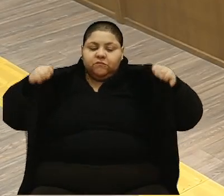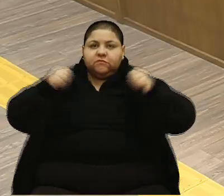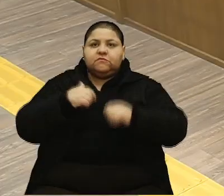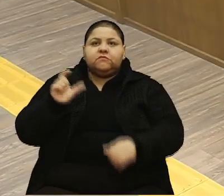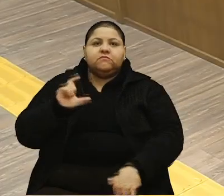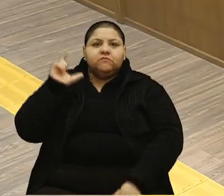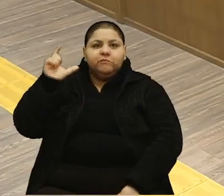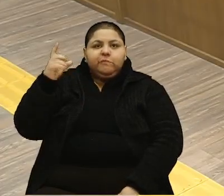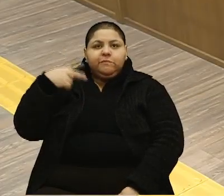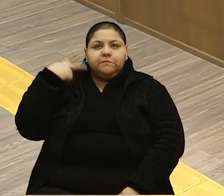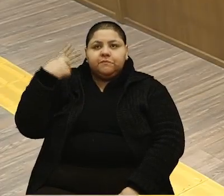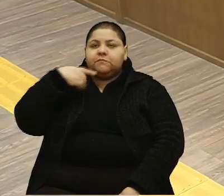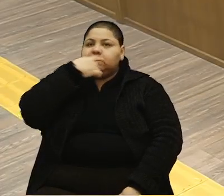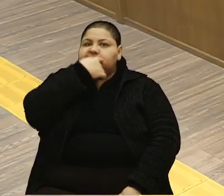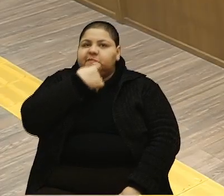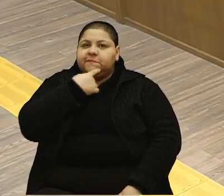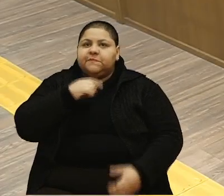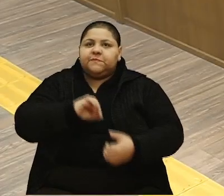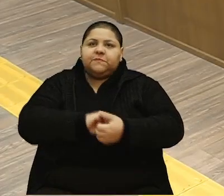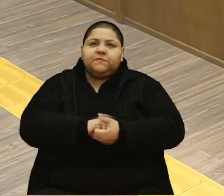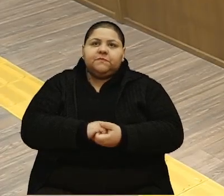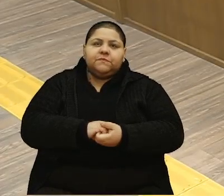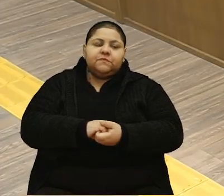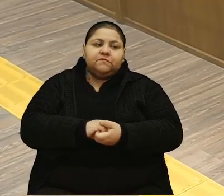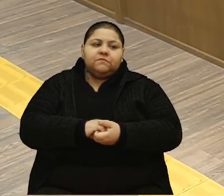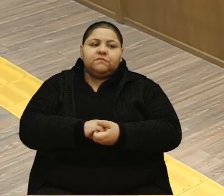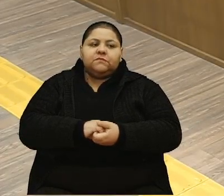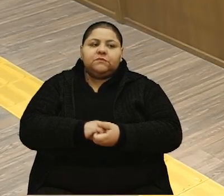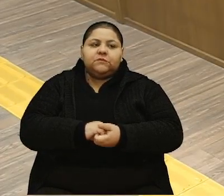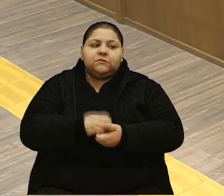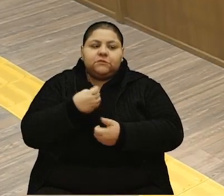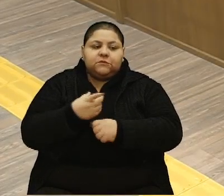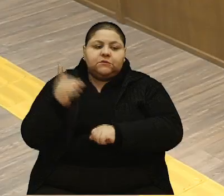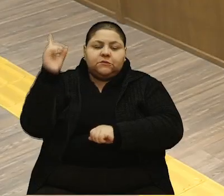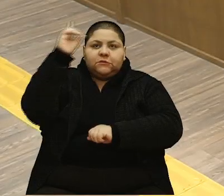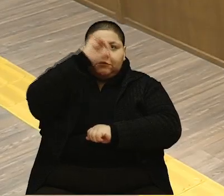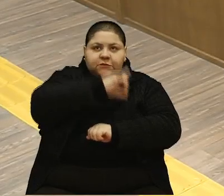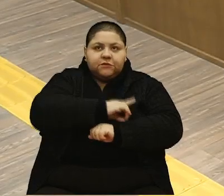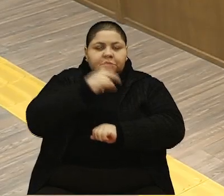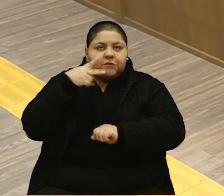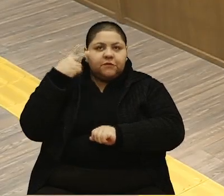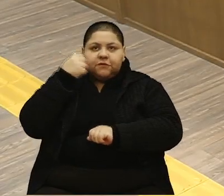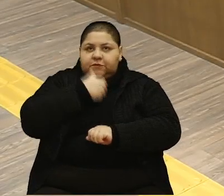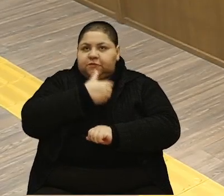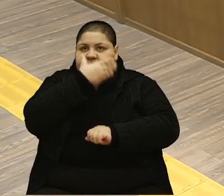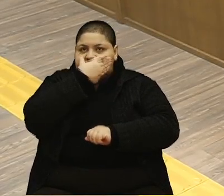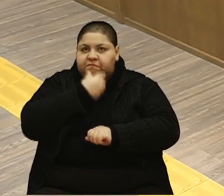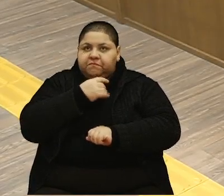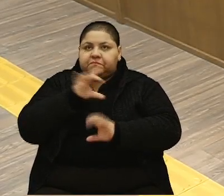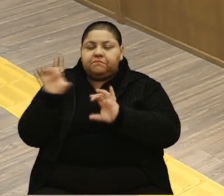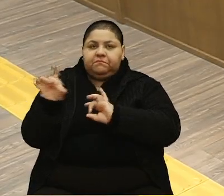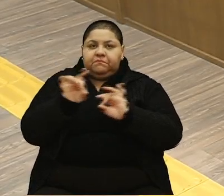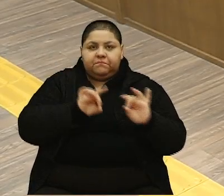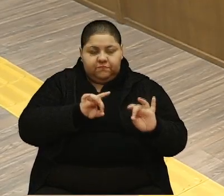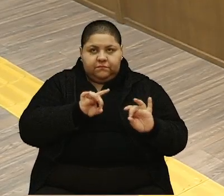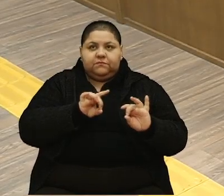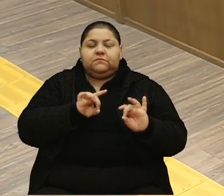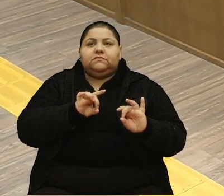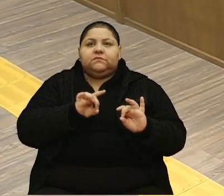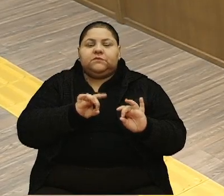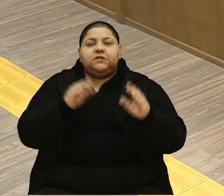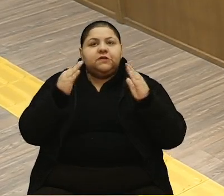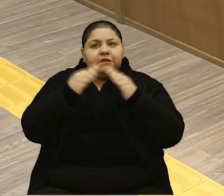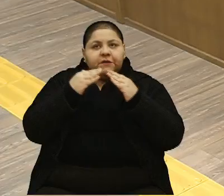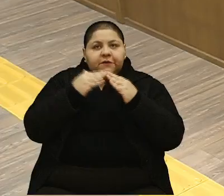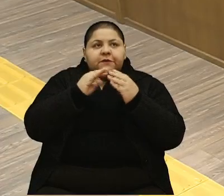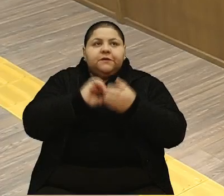Com a palavra, vereador Wagner Petrini. Bom dia, colegas vereadoras, vereadores, pessoal que nos acompanha de